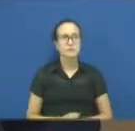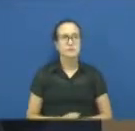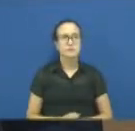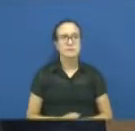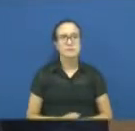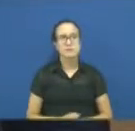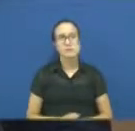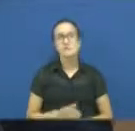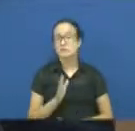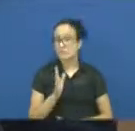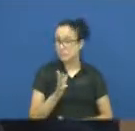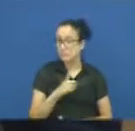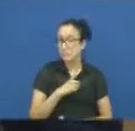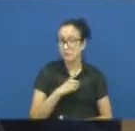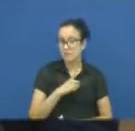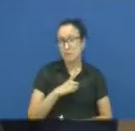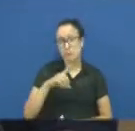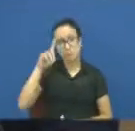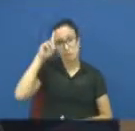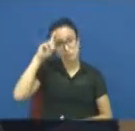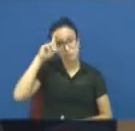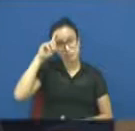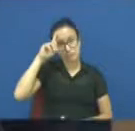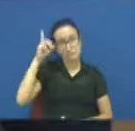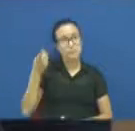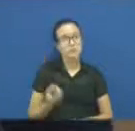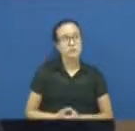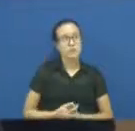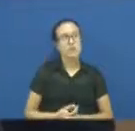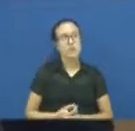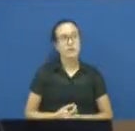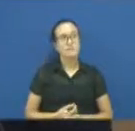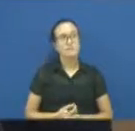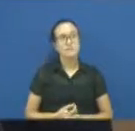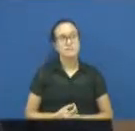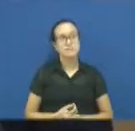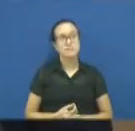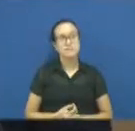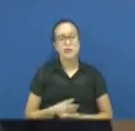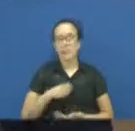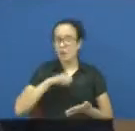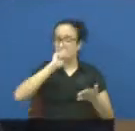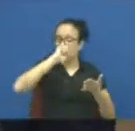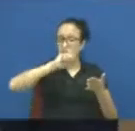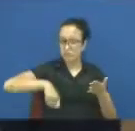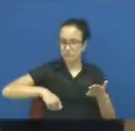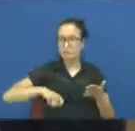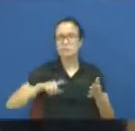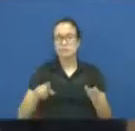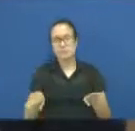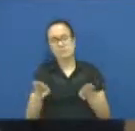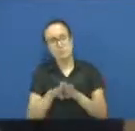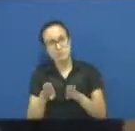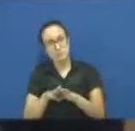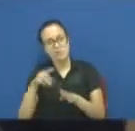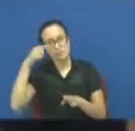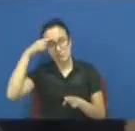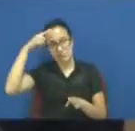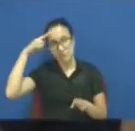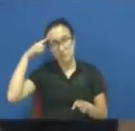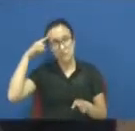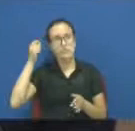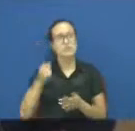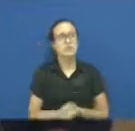E já existe uma data, até coloquei aqui na moção, e ela é assinada comigo também por esse motivo, pelo vereador Wilson Cerqueira, que